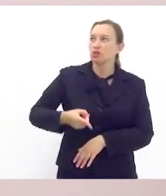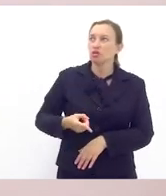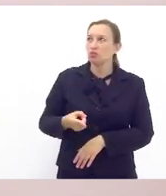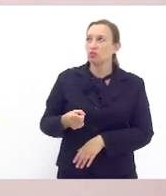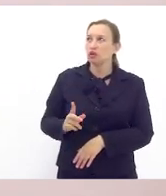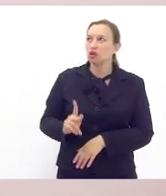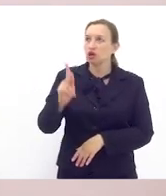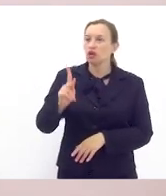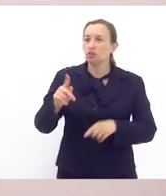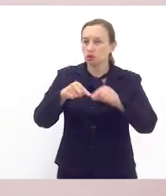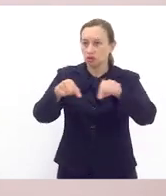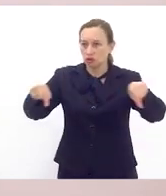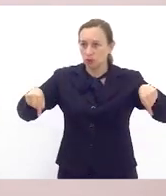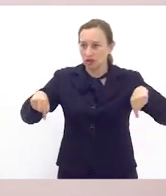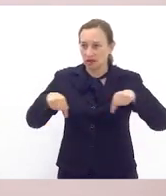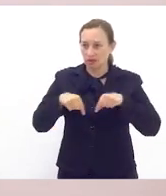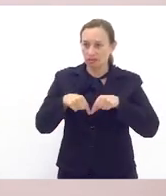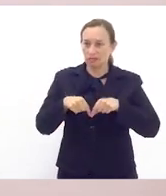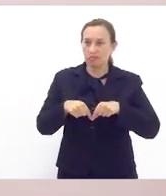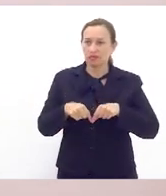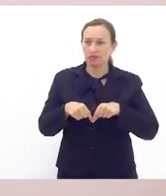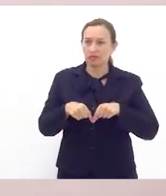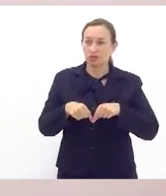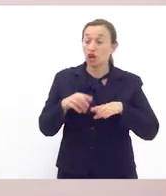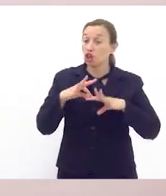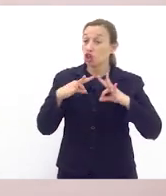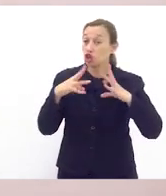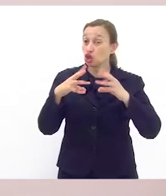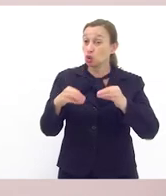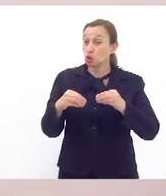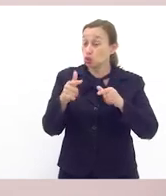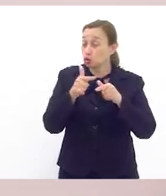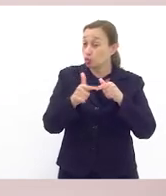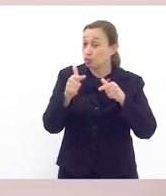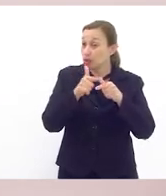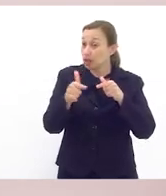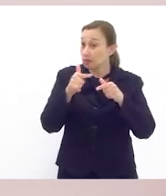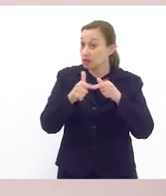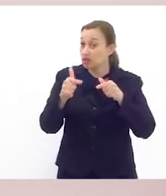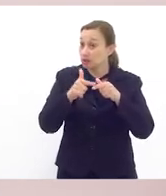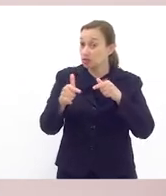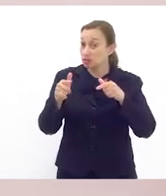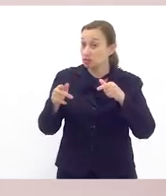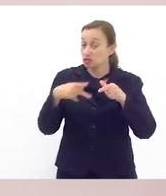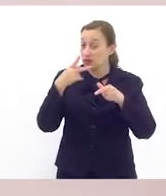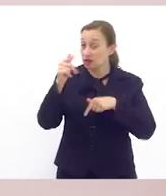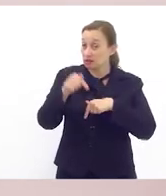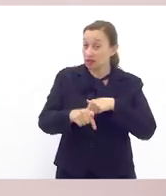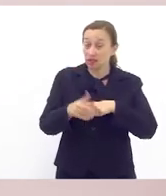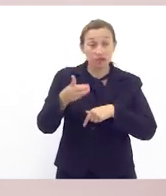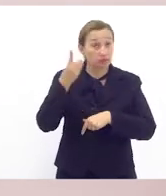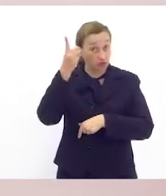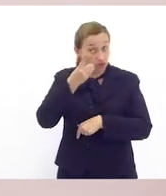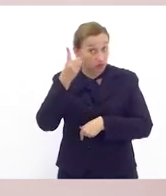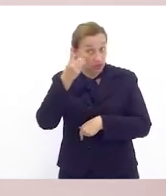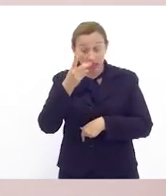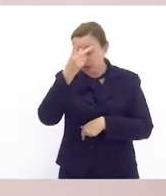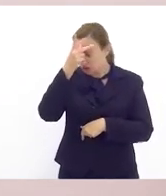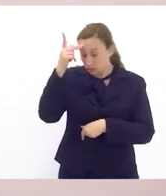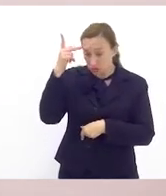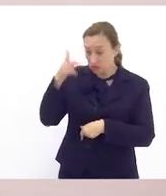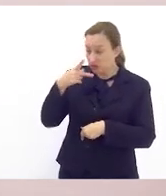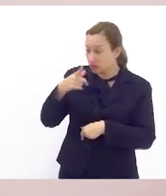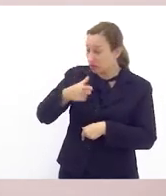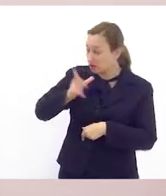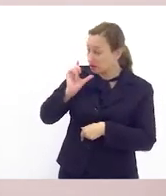quadrados e todos os problemas que foram levantados aqui pelos deputados pelas pessoas que me